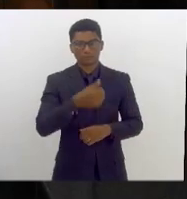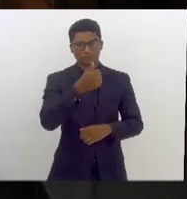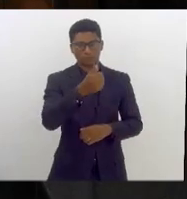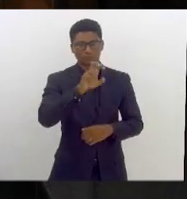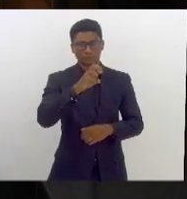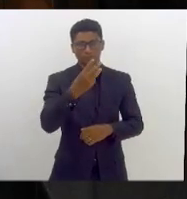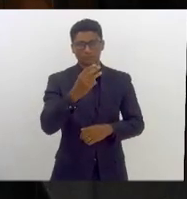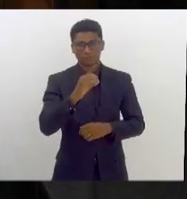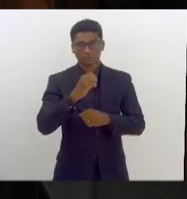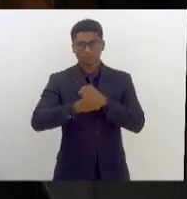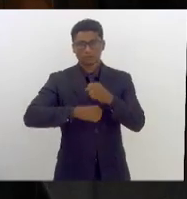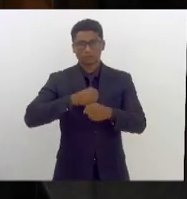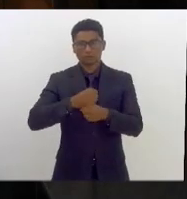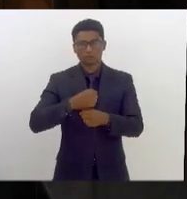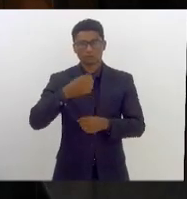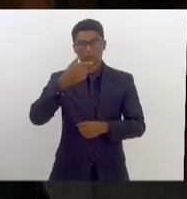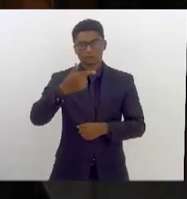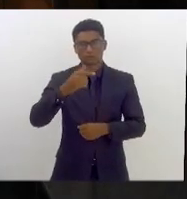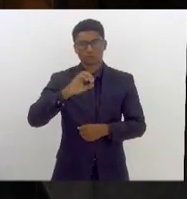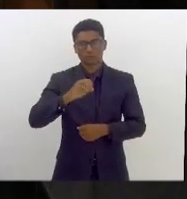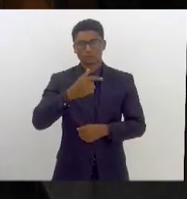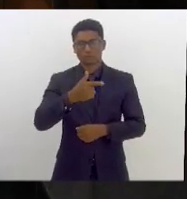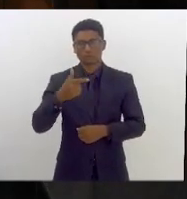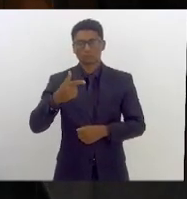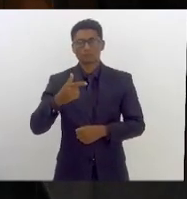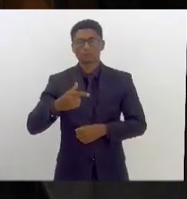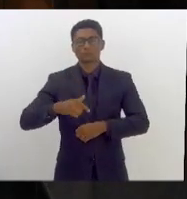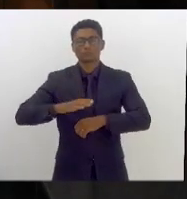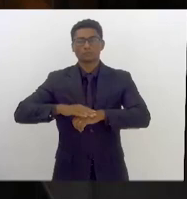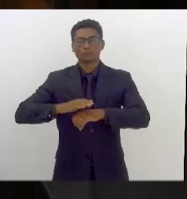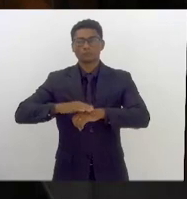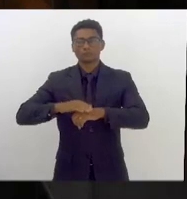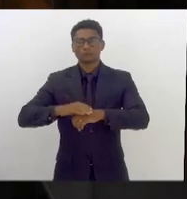1530 de 22, de autoria da CPI,